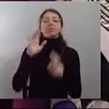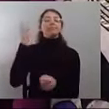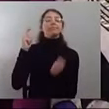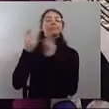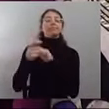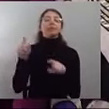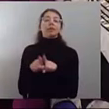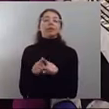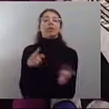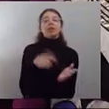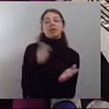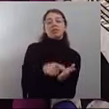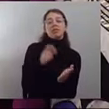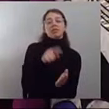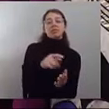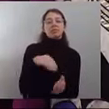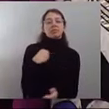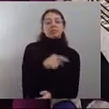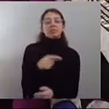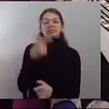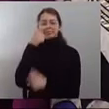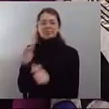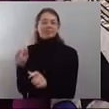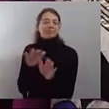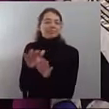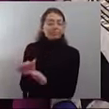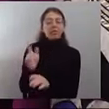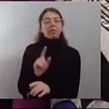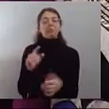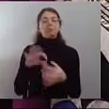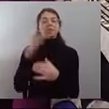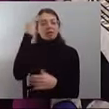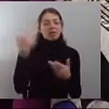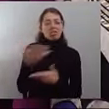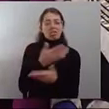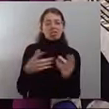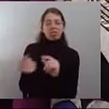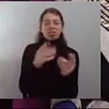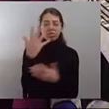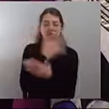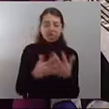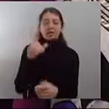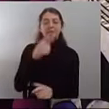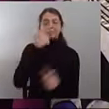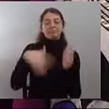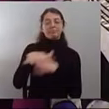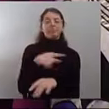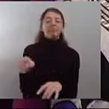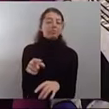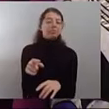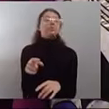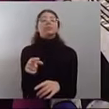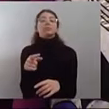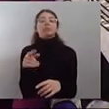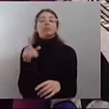com pessoas, não só está a descer o nível do confronto de ideias, como a prejudicar ativamente todos os oeirenses, tanto com a sua inércia, como com o desdém que demonstra